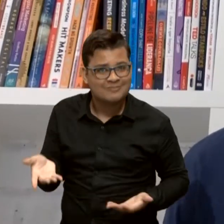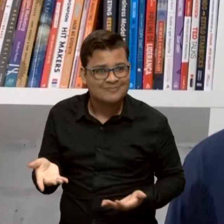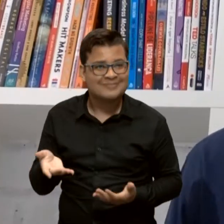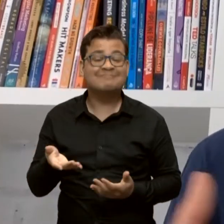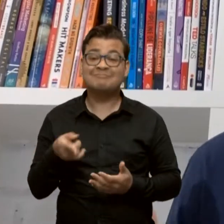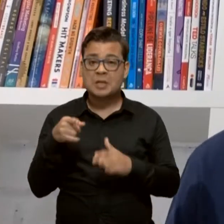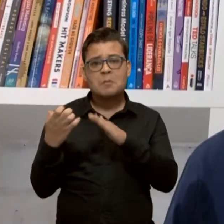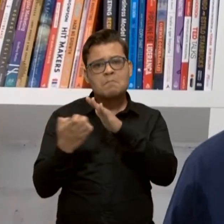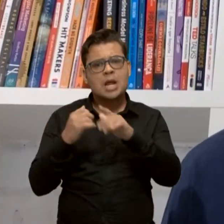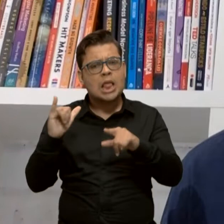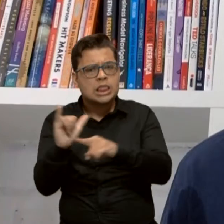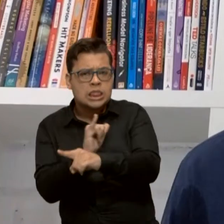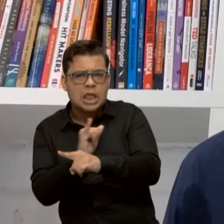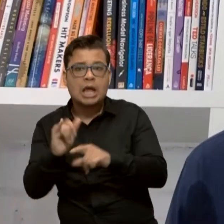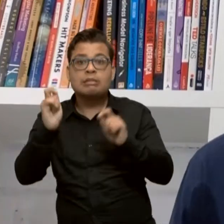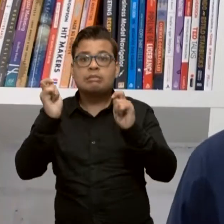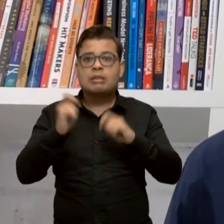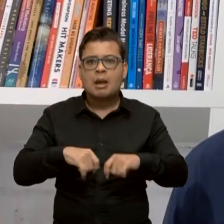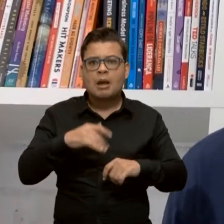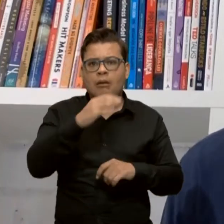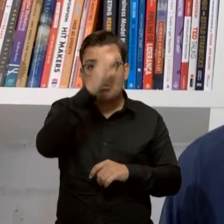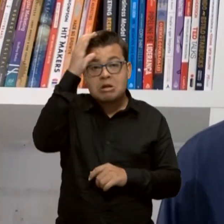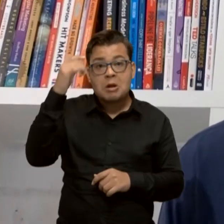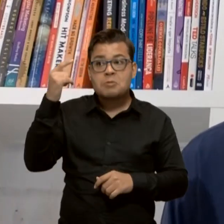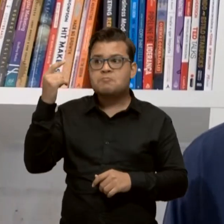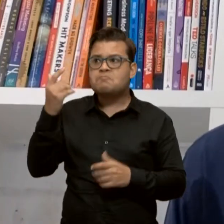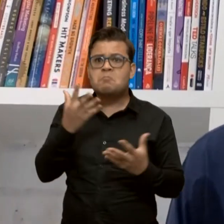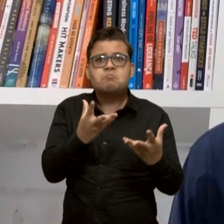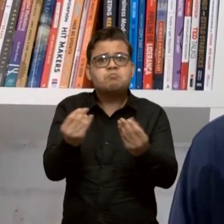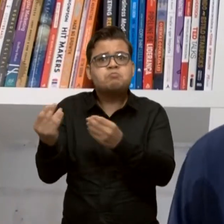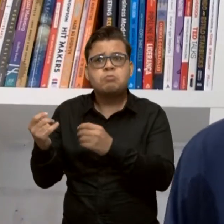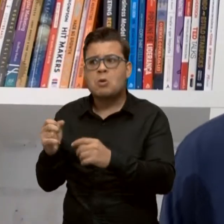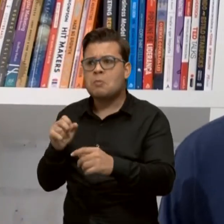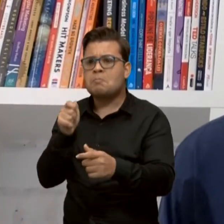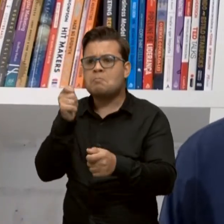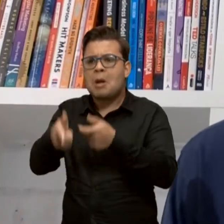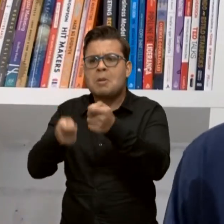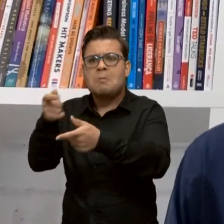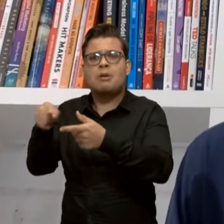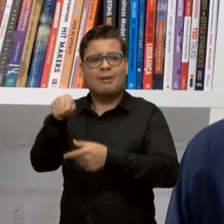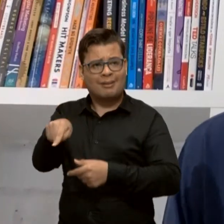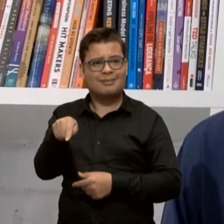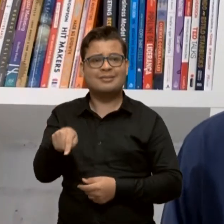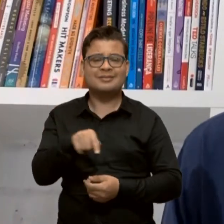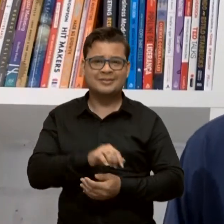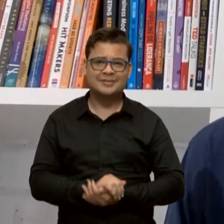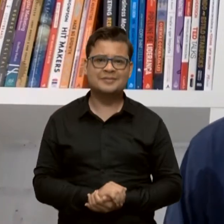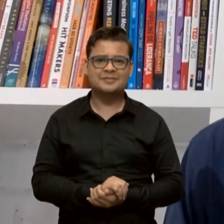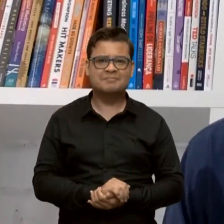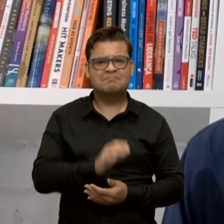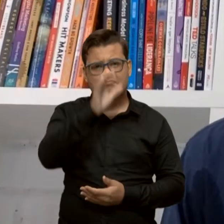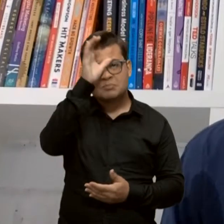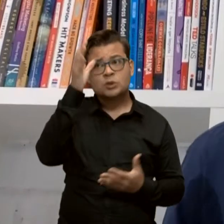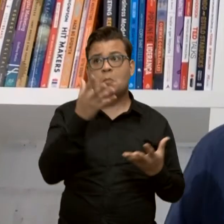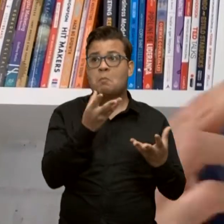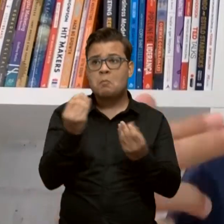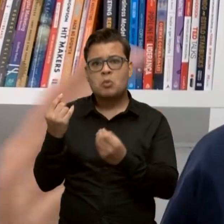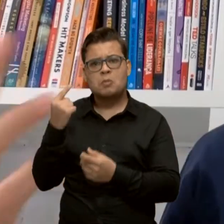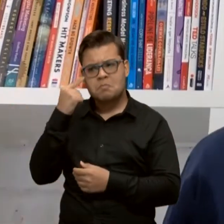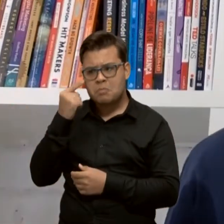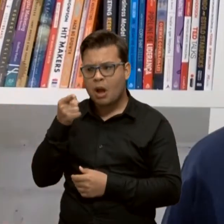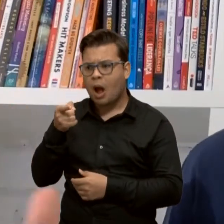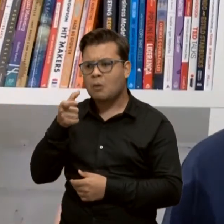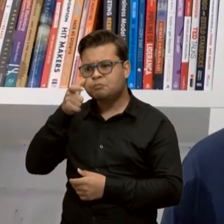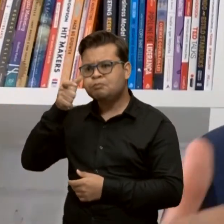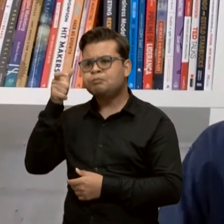novo, é outra estratégia. Sim, isso existe e tem clientes que preferem esses